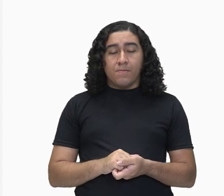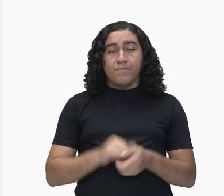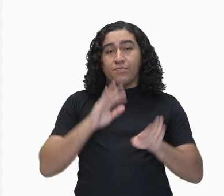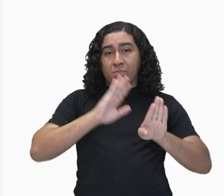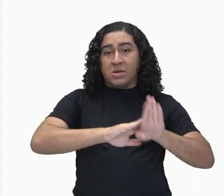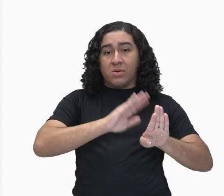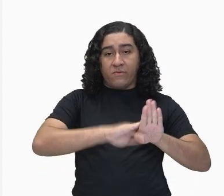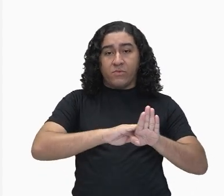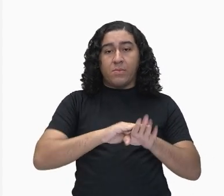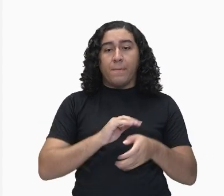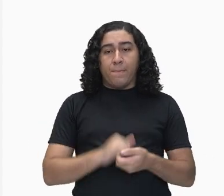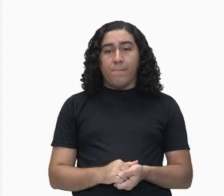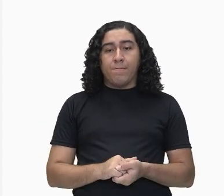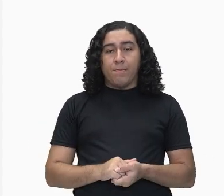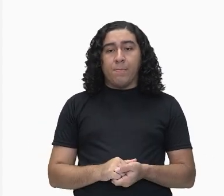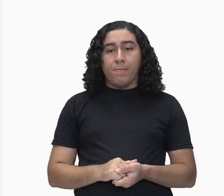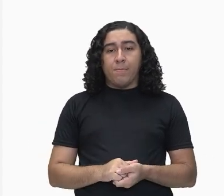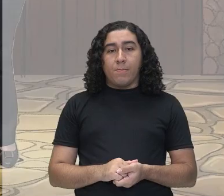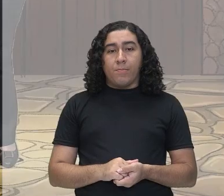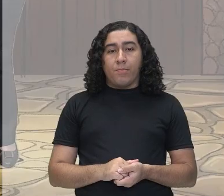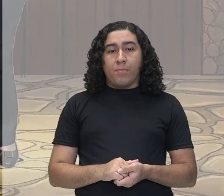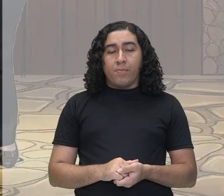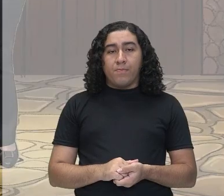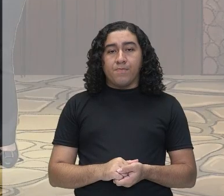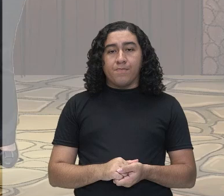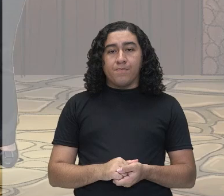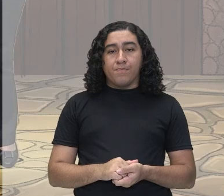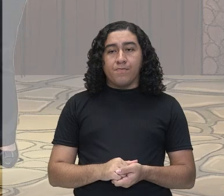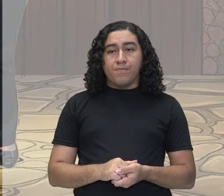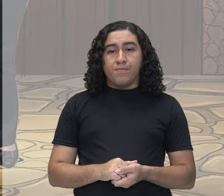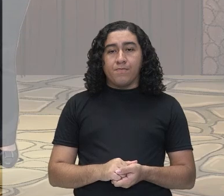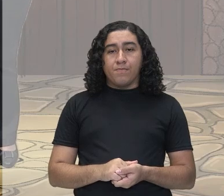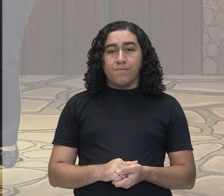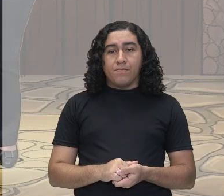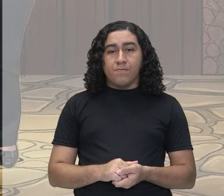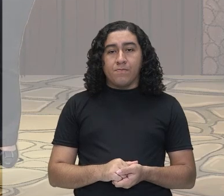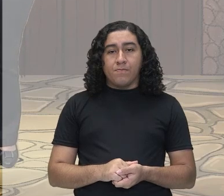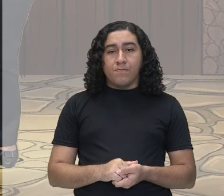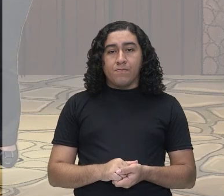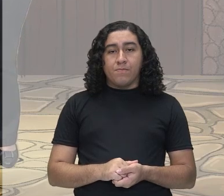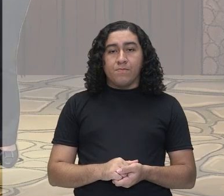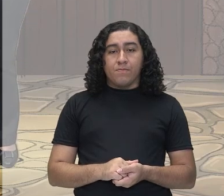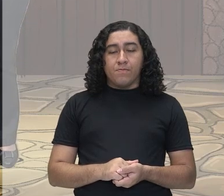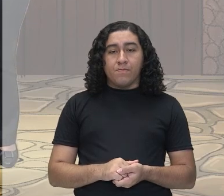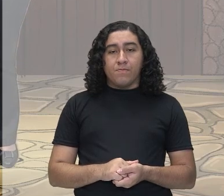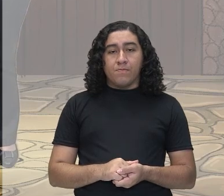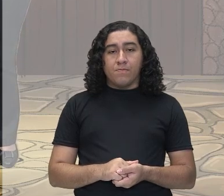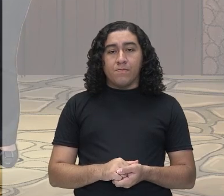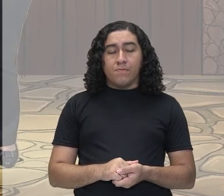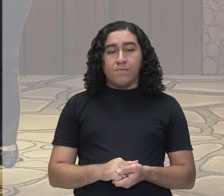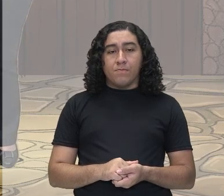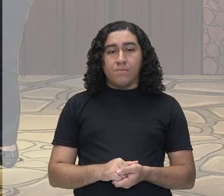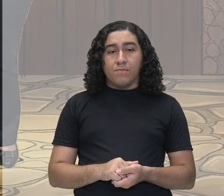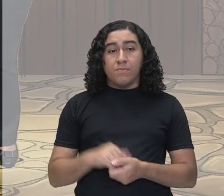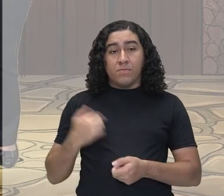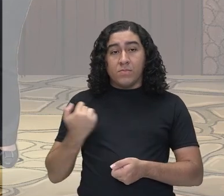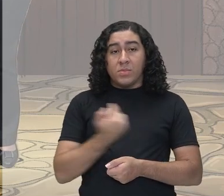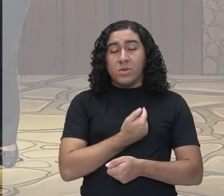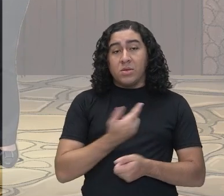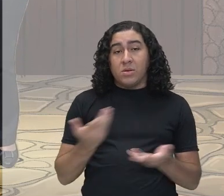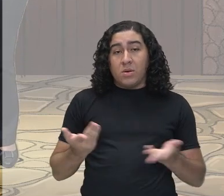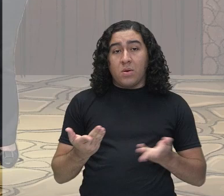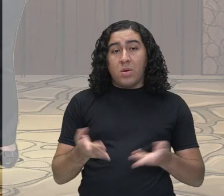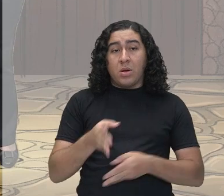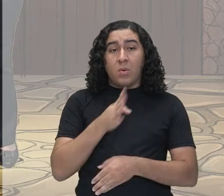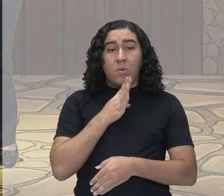metafórica. Né? Então a gente vai agora, né, conhecer esses jovens maravilhosos, né? A